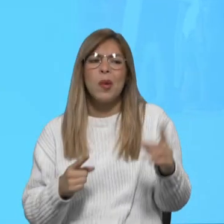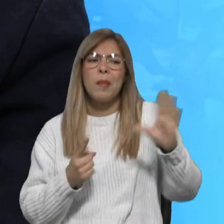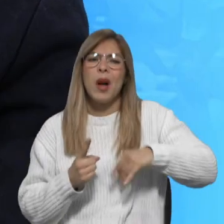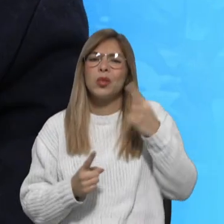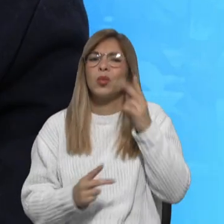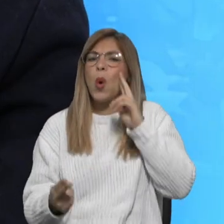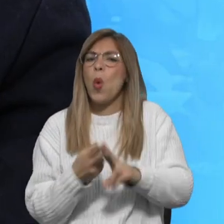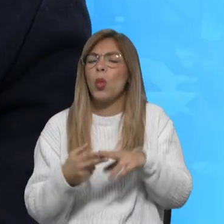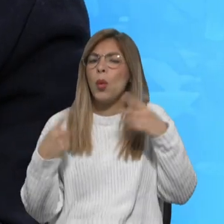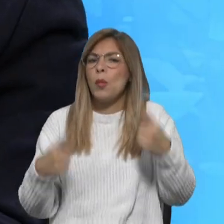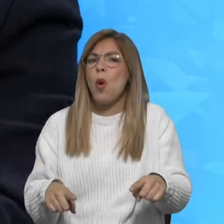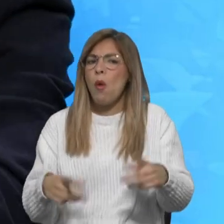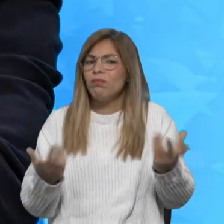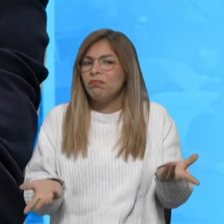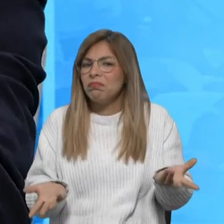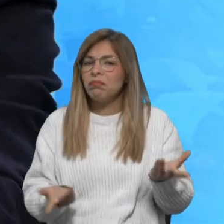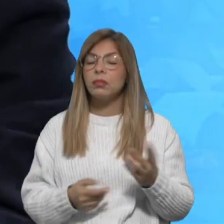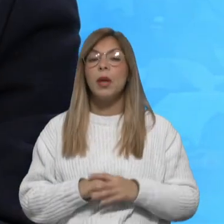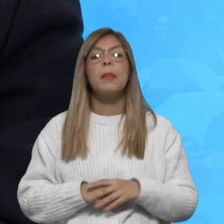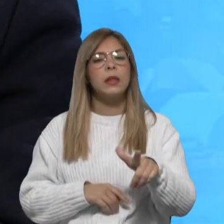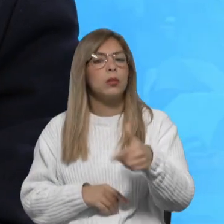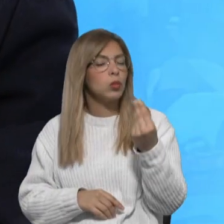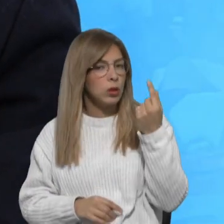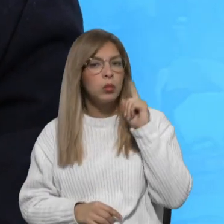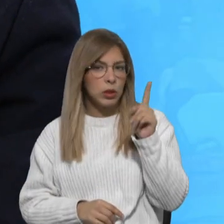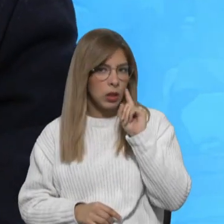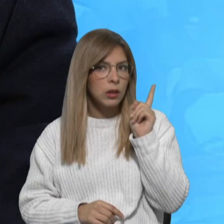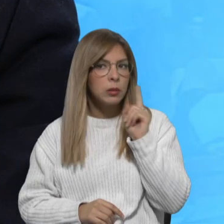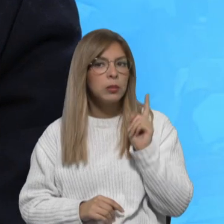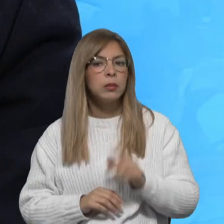Portugal? Eu acho que tem imensa importância. Por um lado,